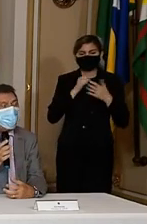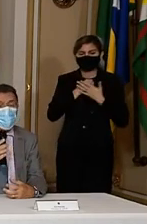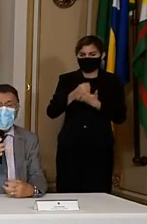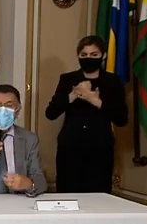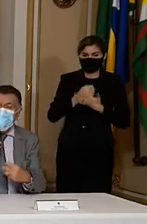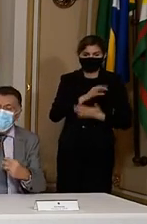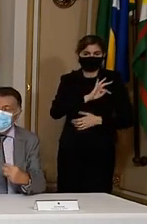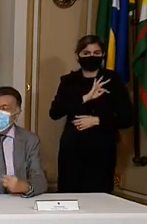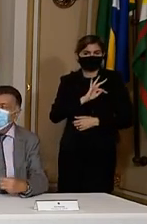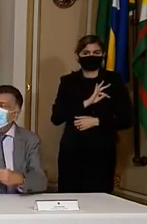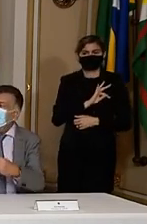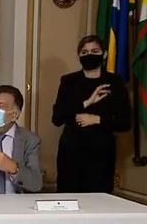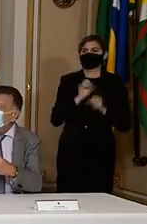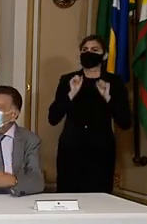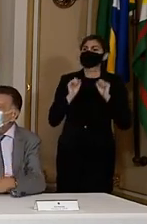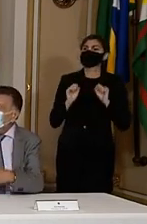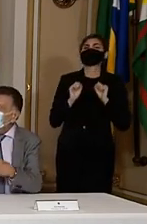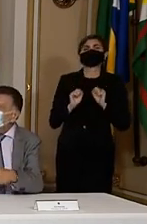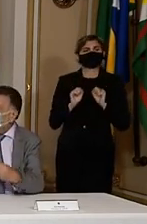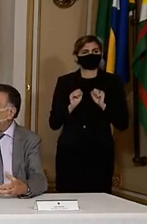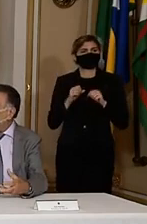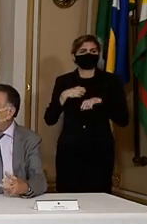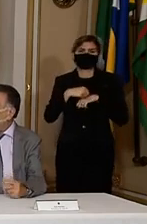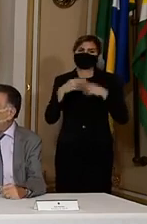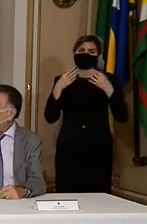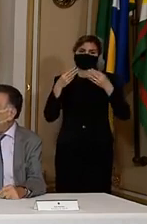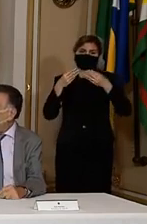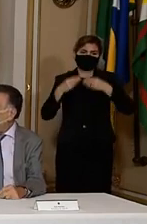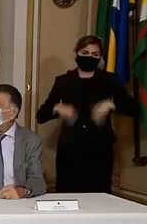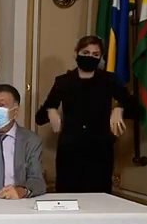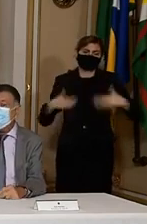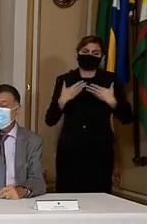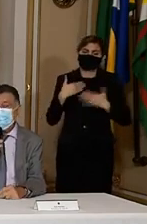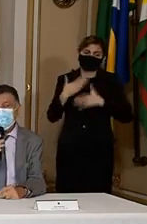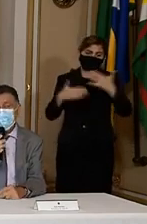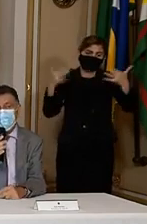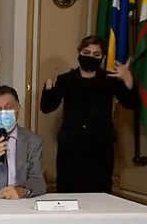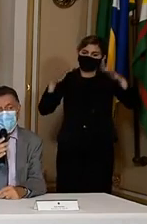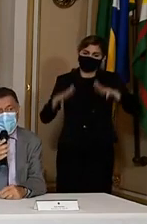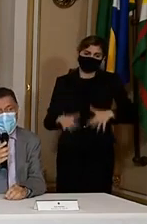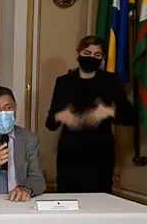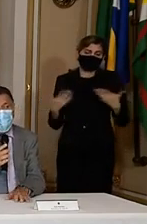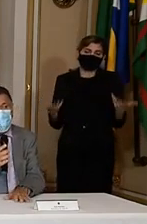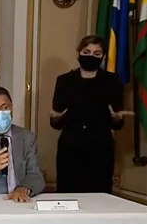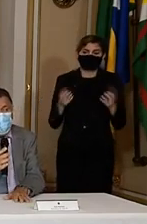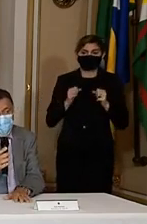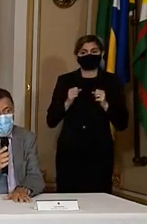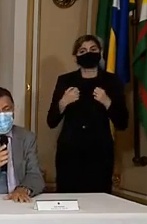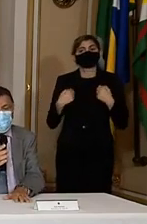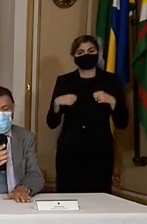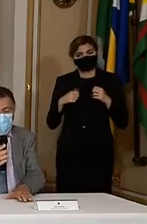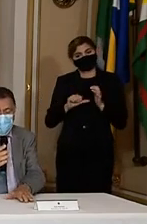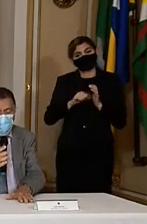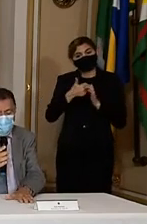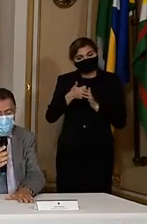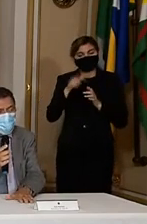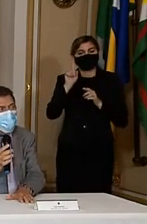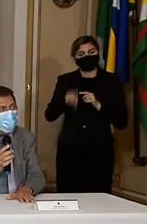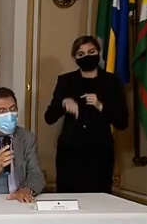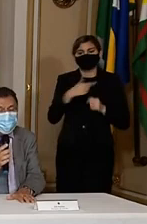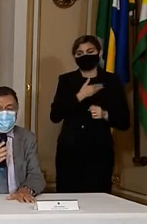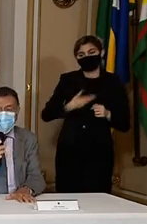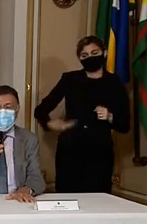apoio técnico ele pode levar o fracasso aquela organização e o primeiro passo